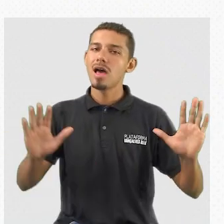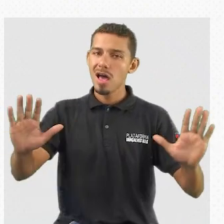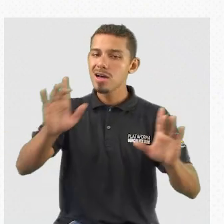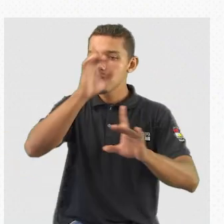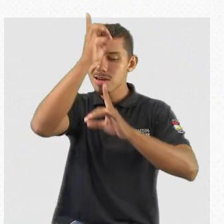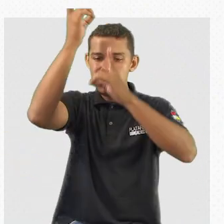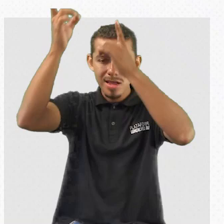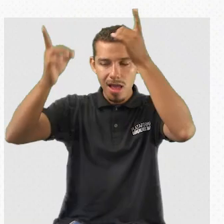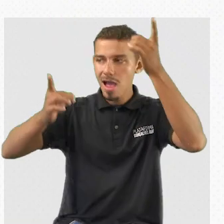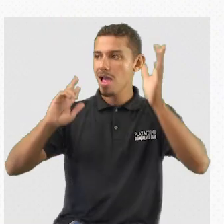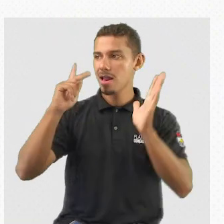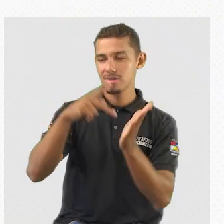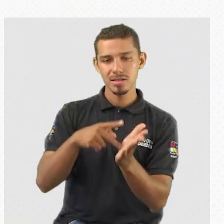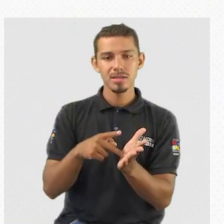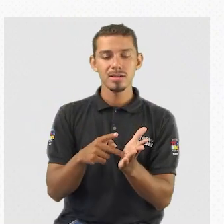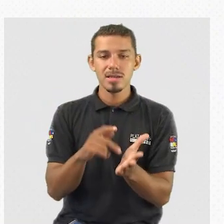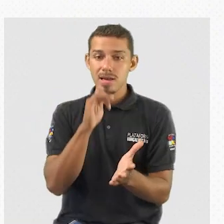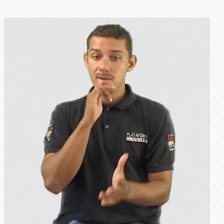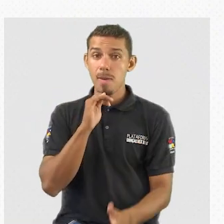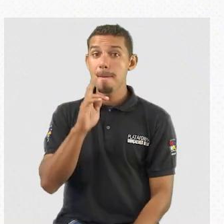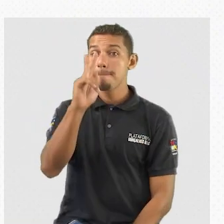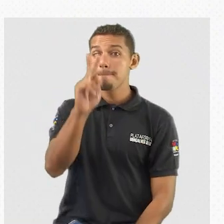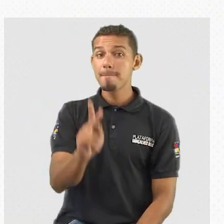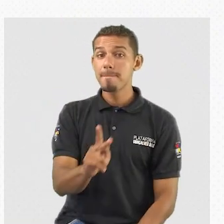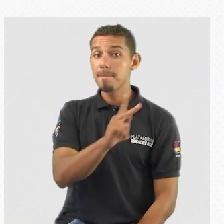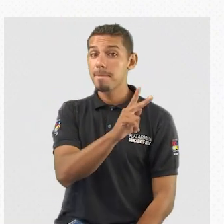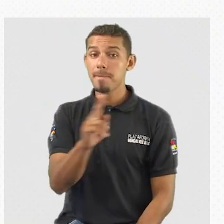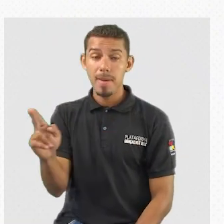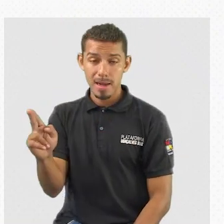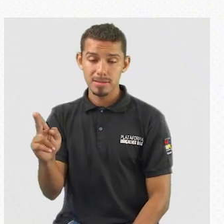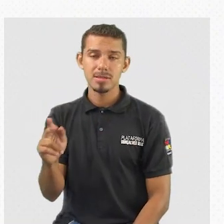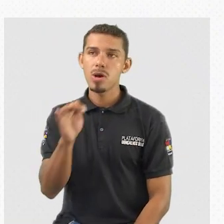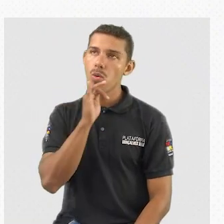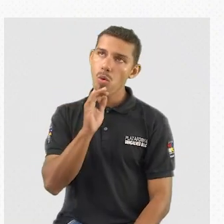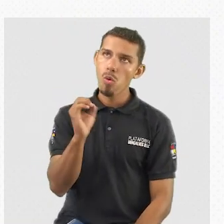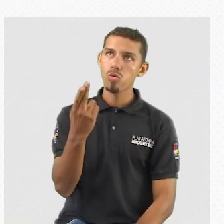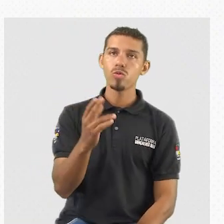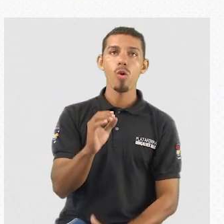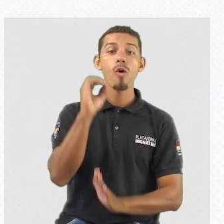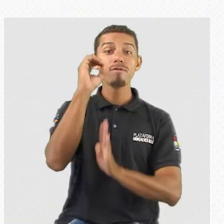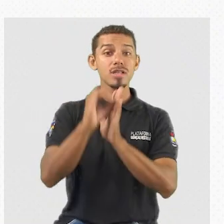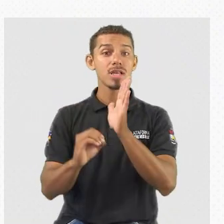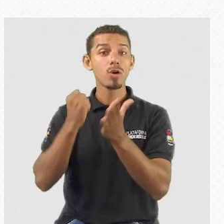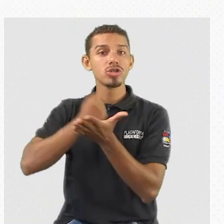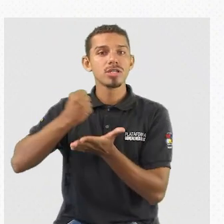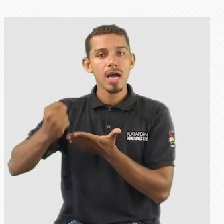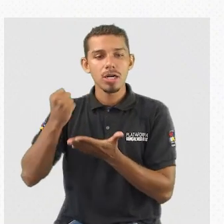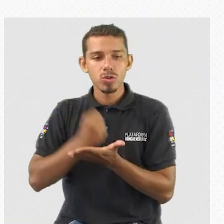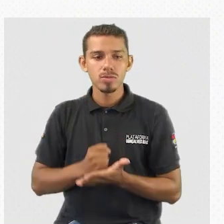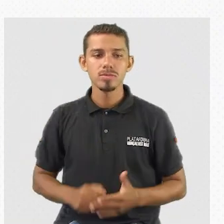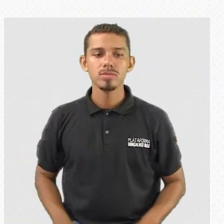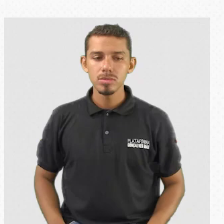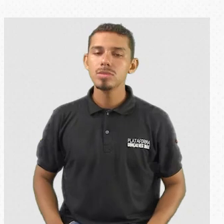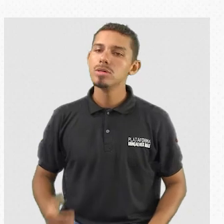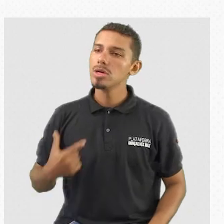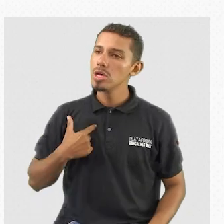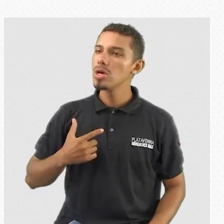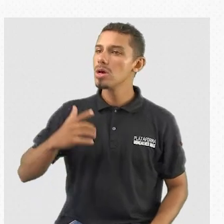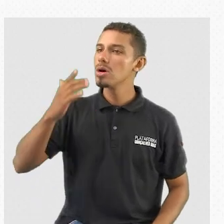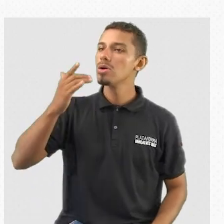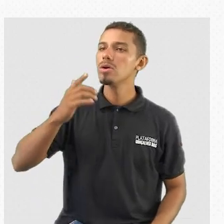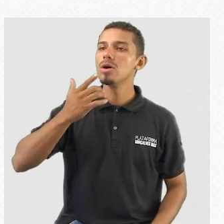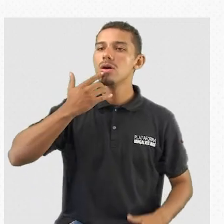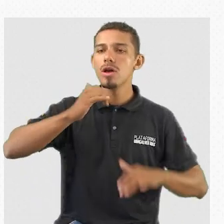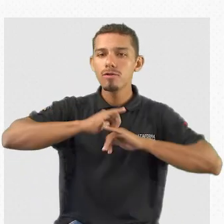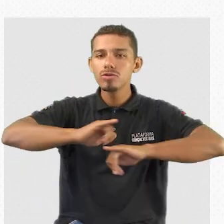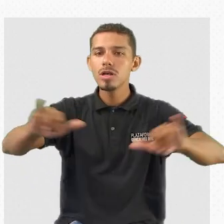criar realidades. Quando um padre, ou um oficial de cartório dizem, eu vos declaro marido e